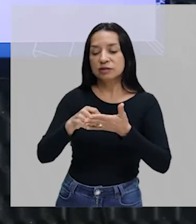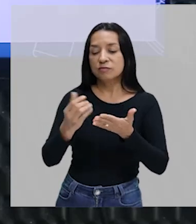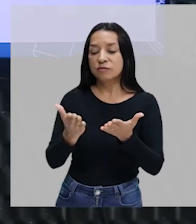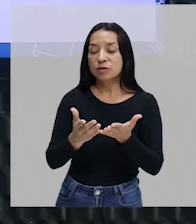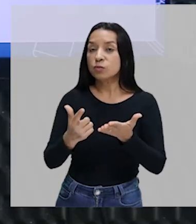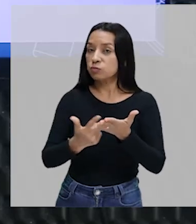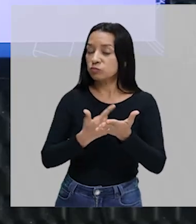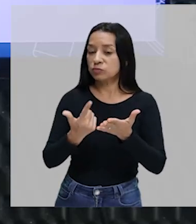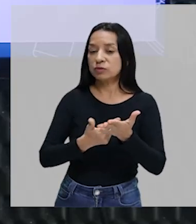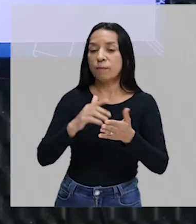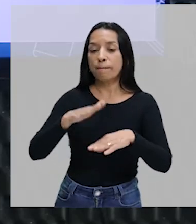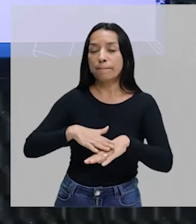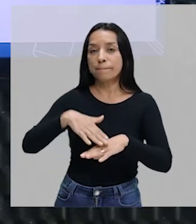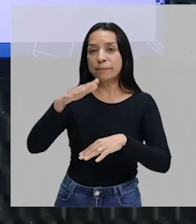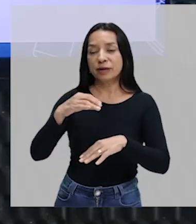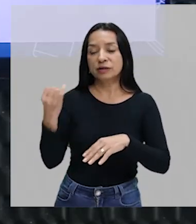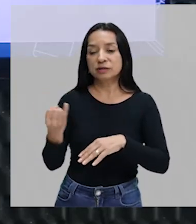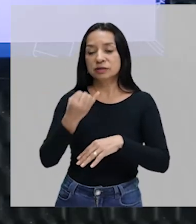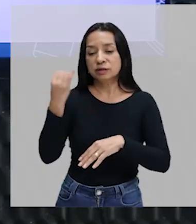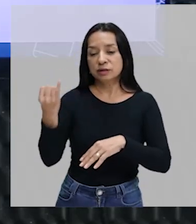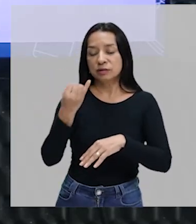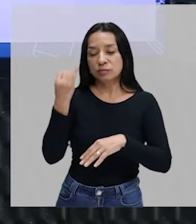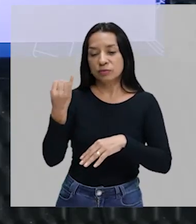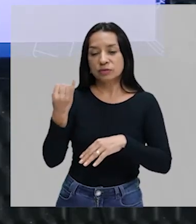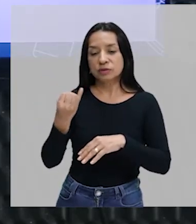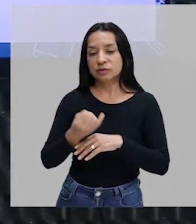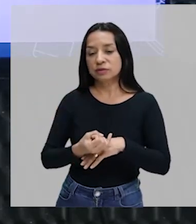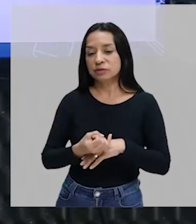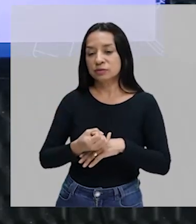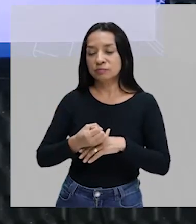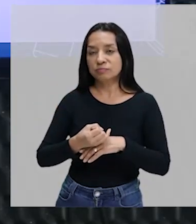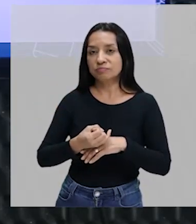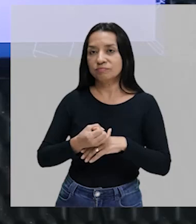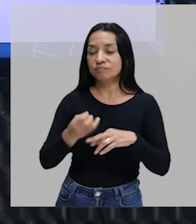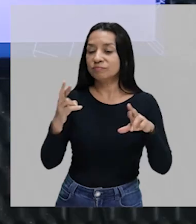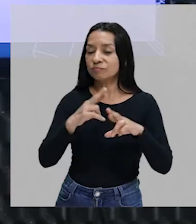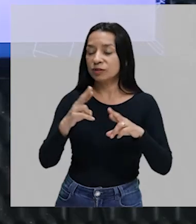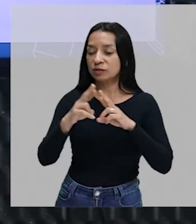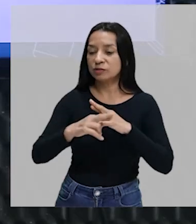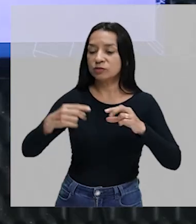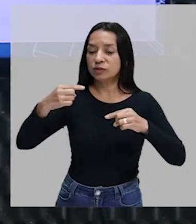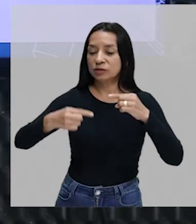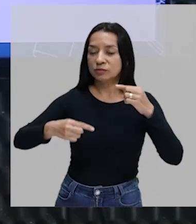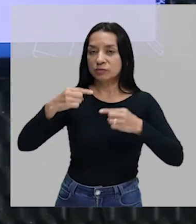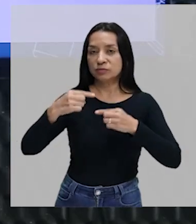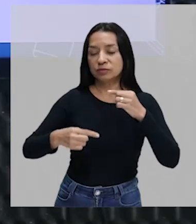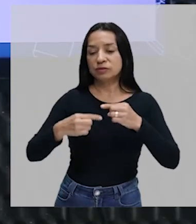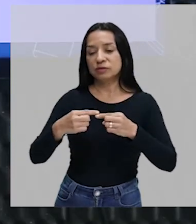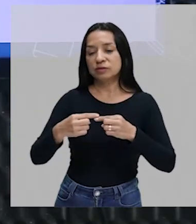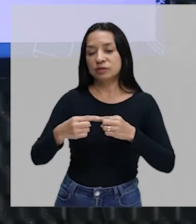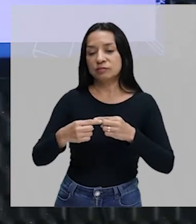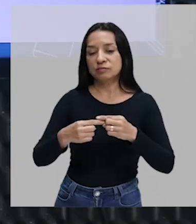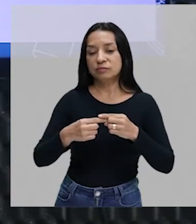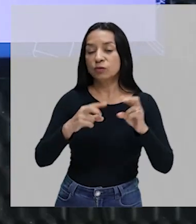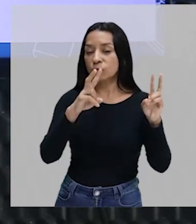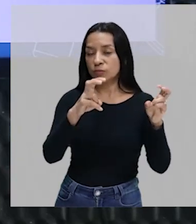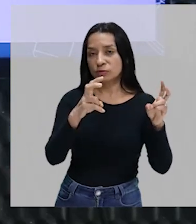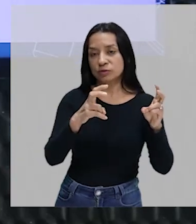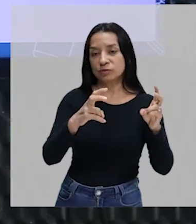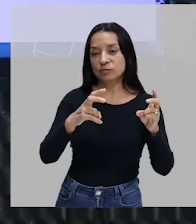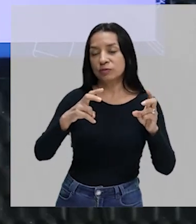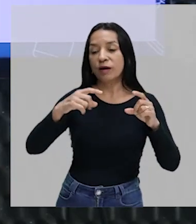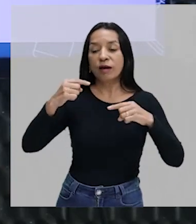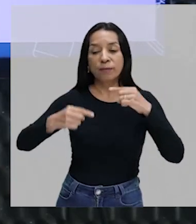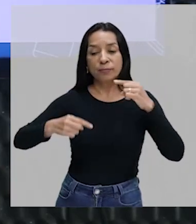política, chamada A Política. Não tem nem como errar. Lembrou de política? A Política de Aristóteles.